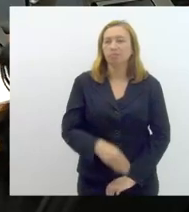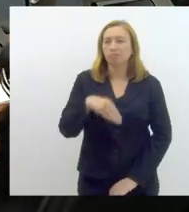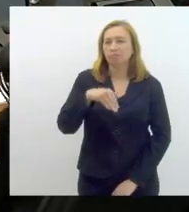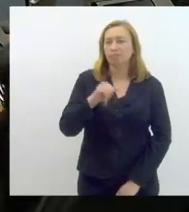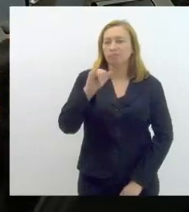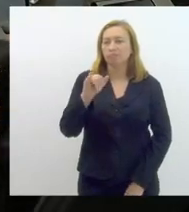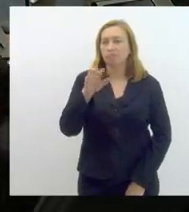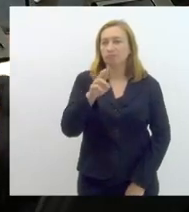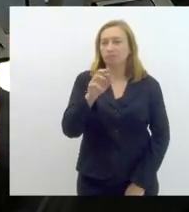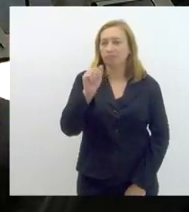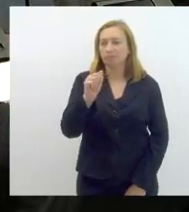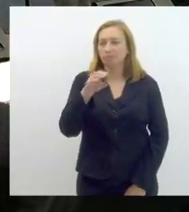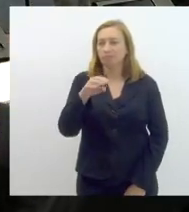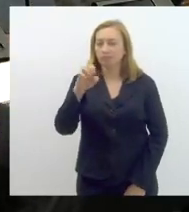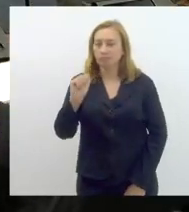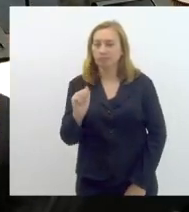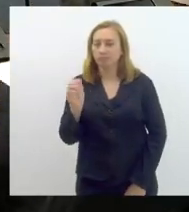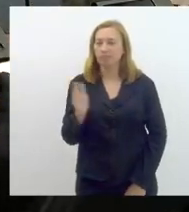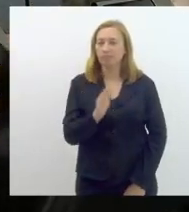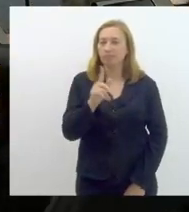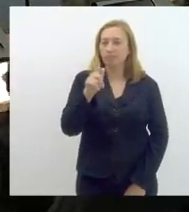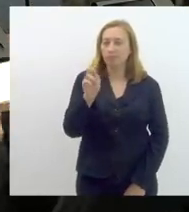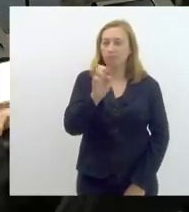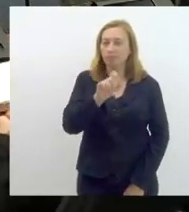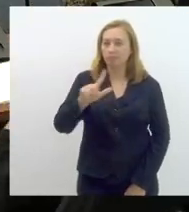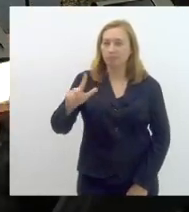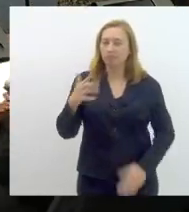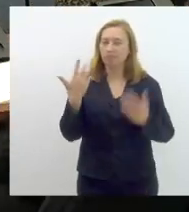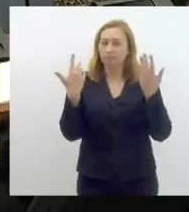Miracema, Gabriel Matos de Azevedo.